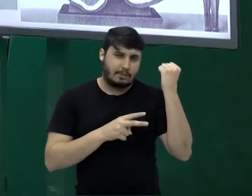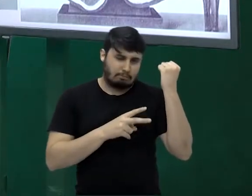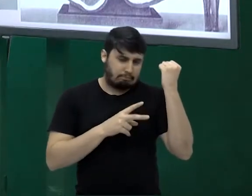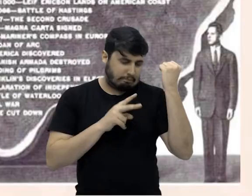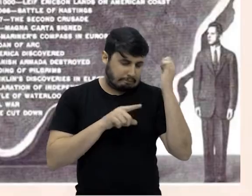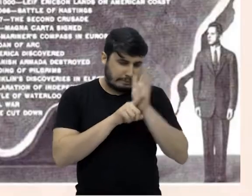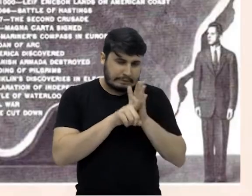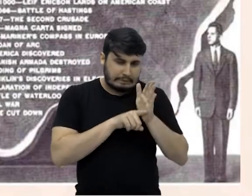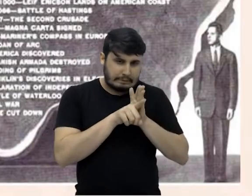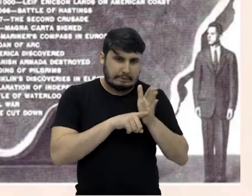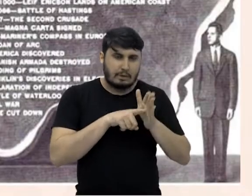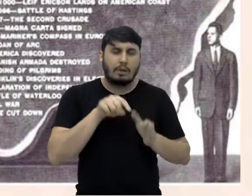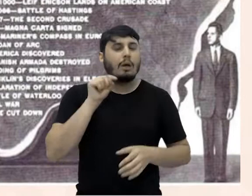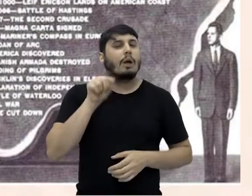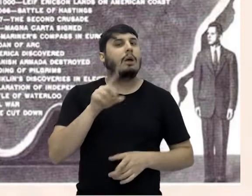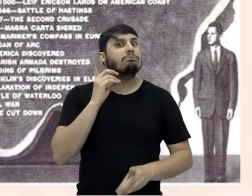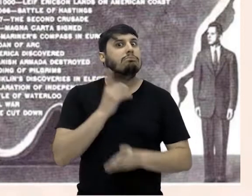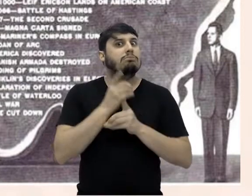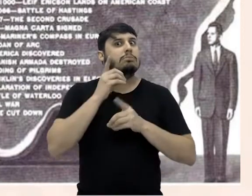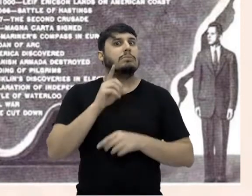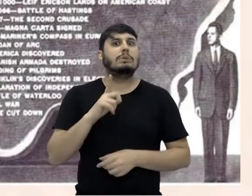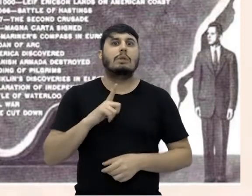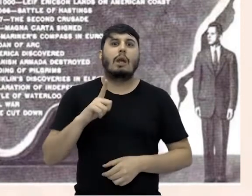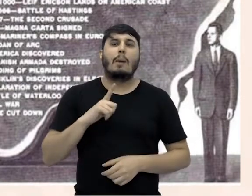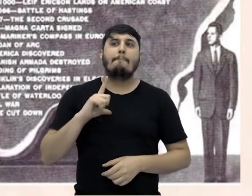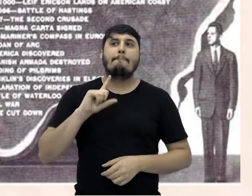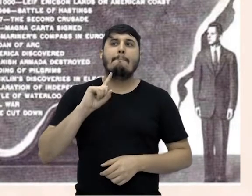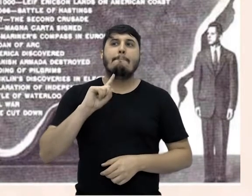Essa daqui tinha, foi o quê?